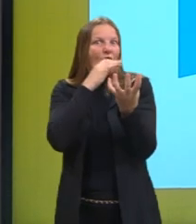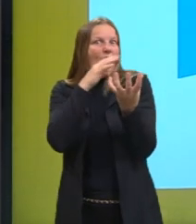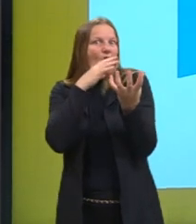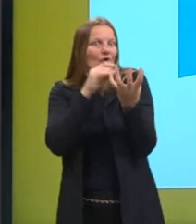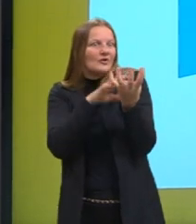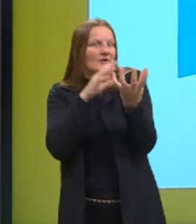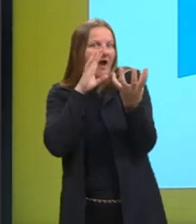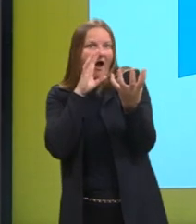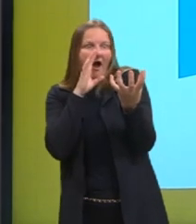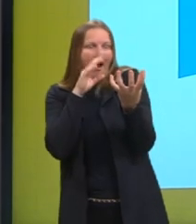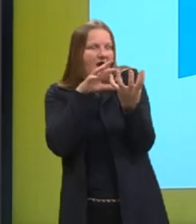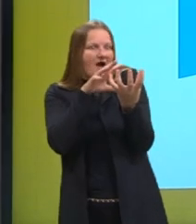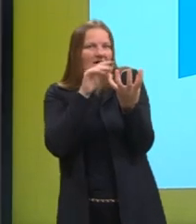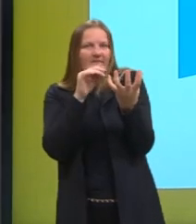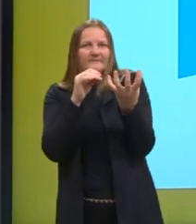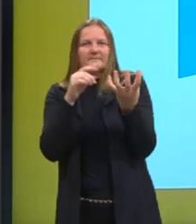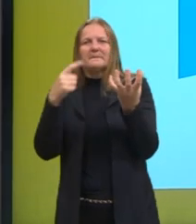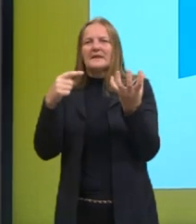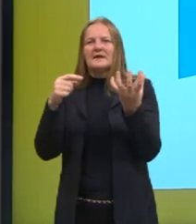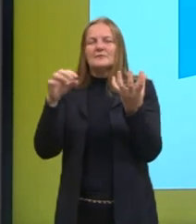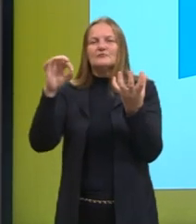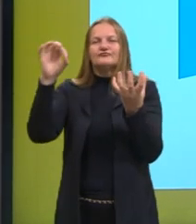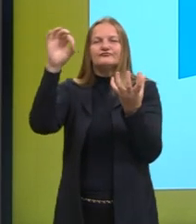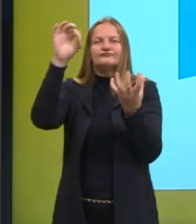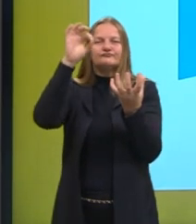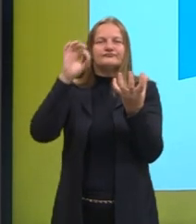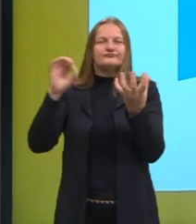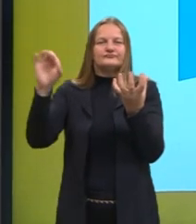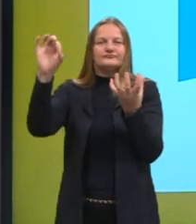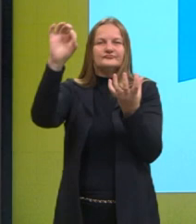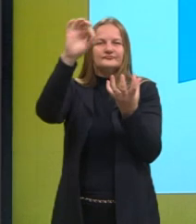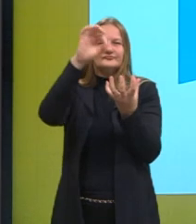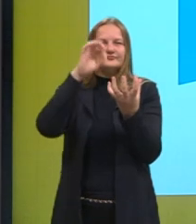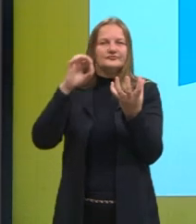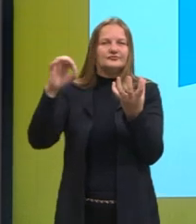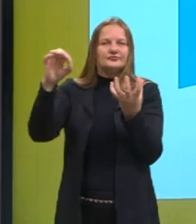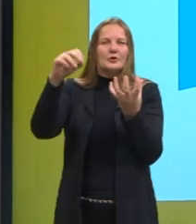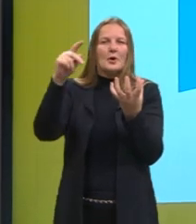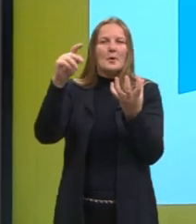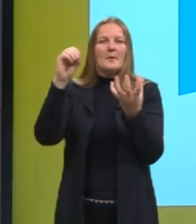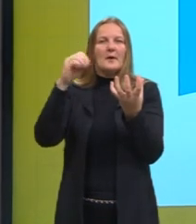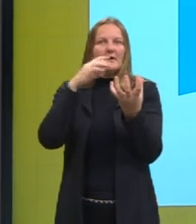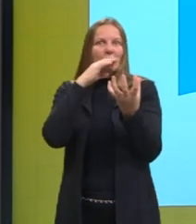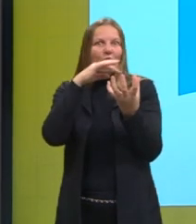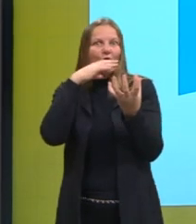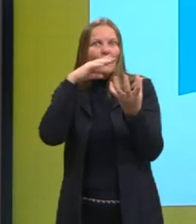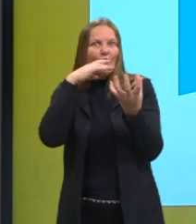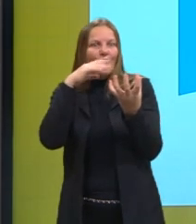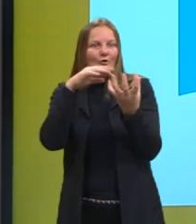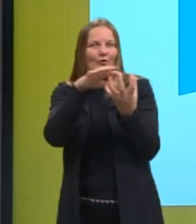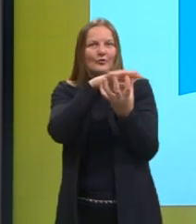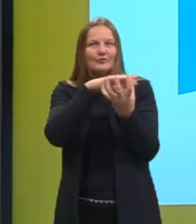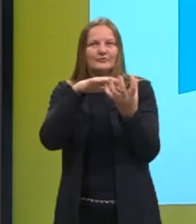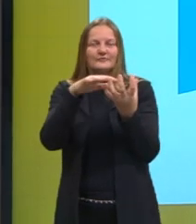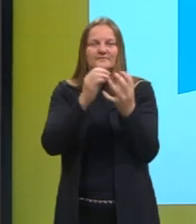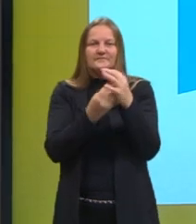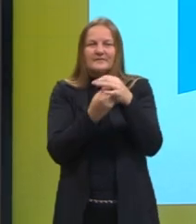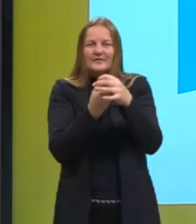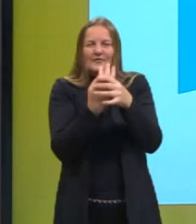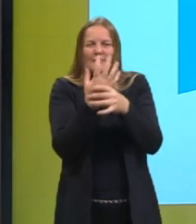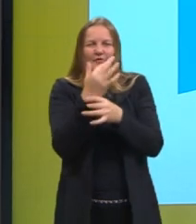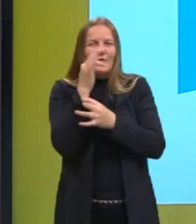que ser mais atraente para chamar atenção dos polinizadores né então ela vai usar aí o colorido das das